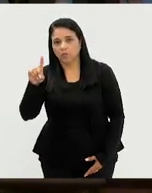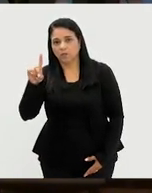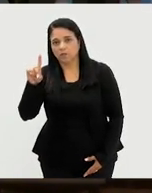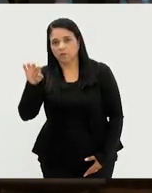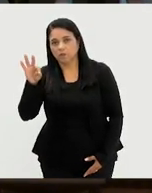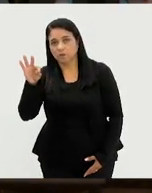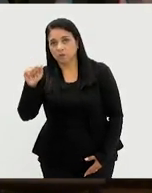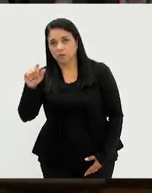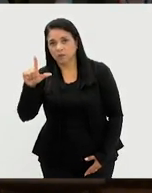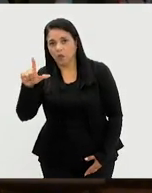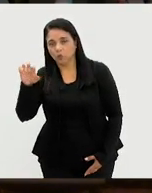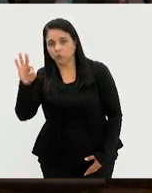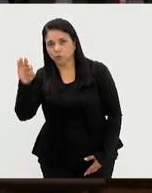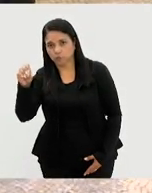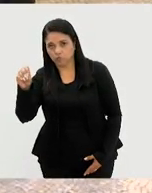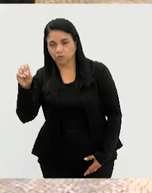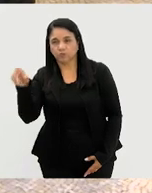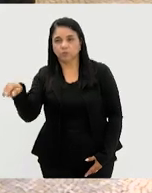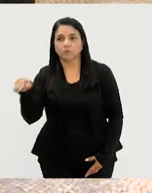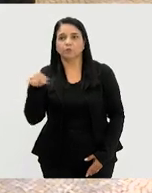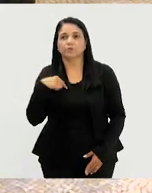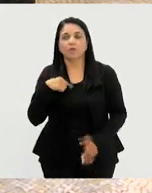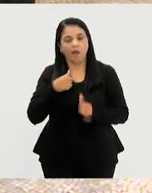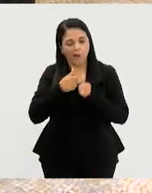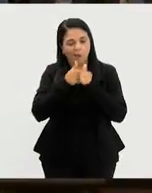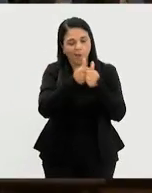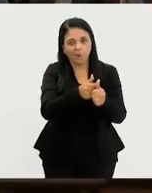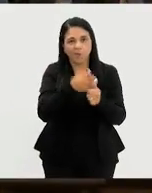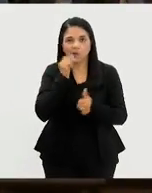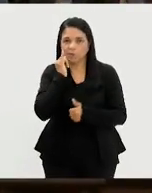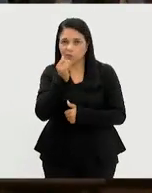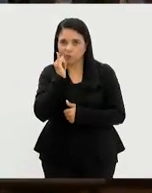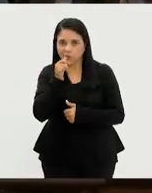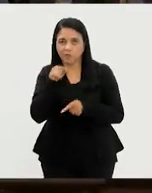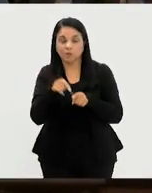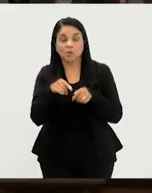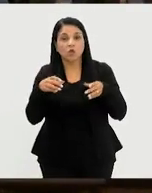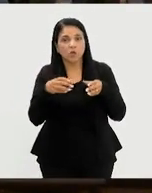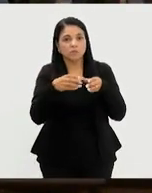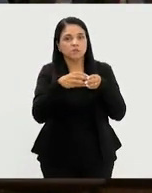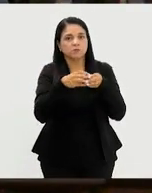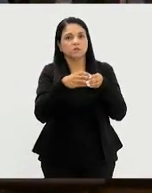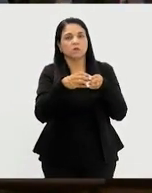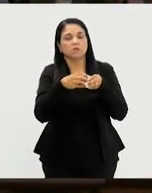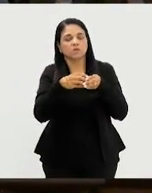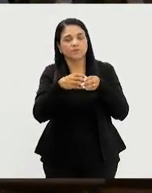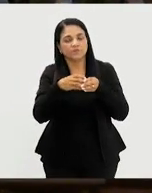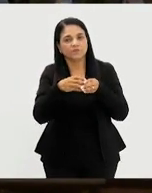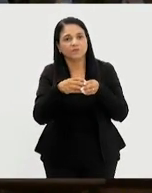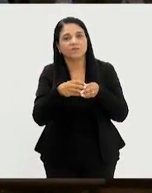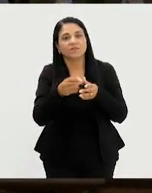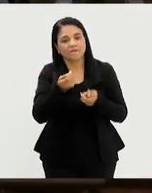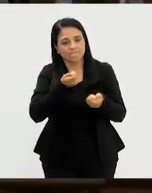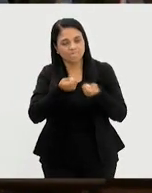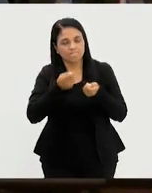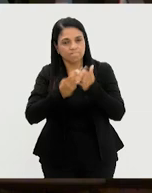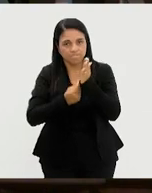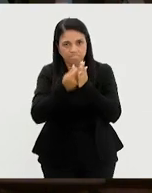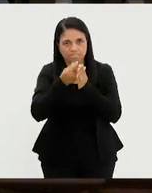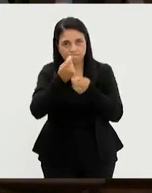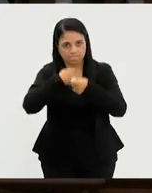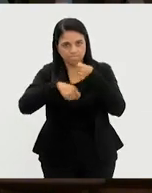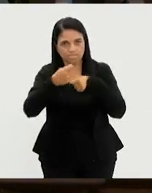dealto acompanha o relator presente pela comissão de orçamento finalização financeira e controle Deputado André